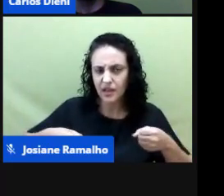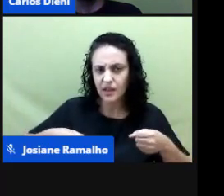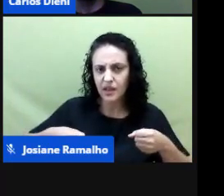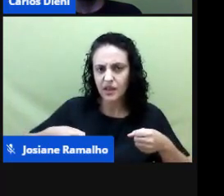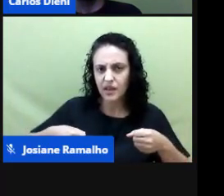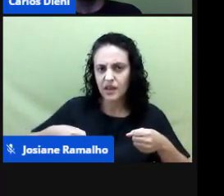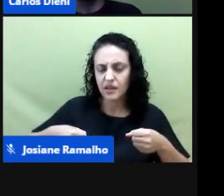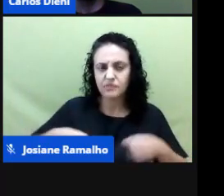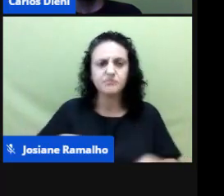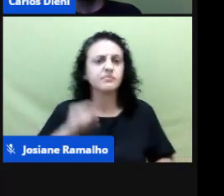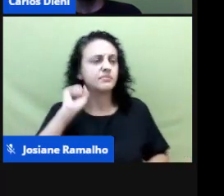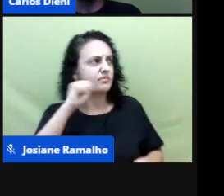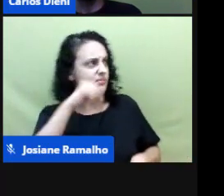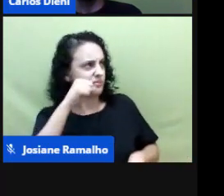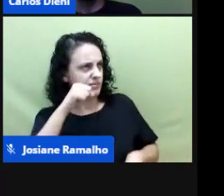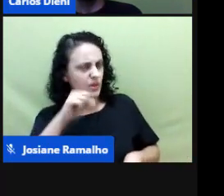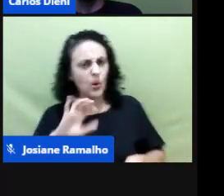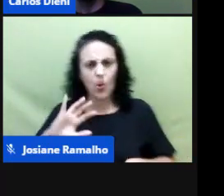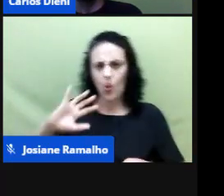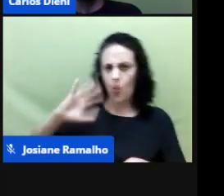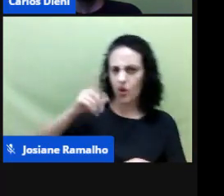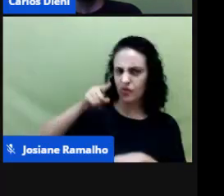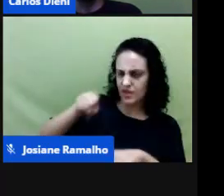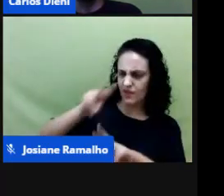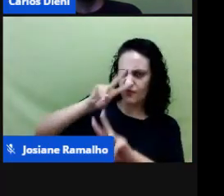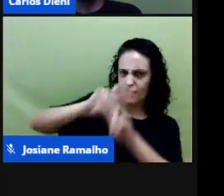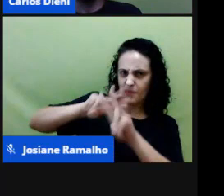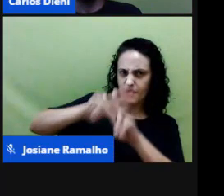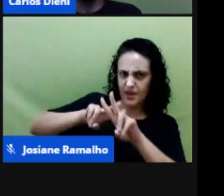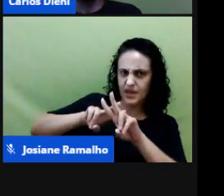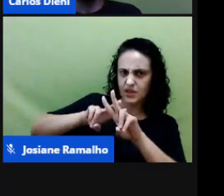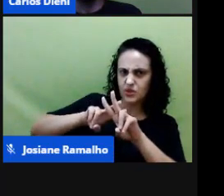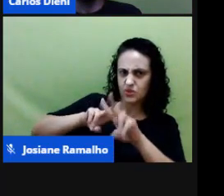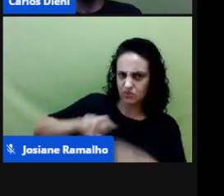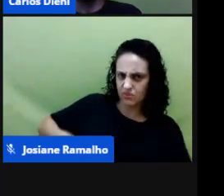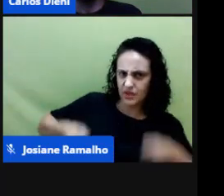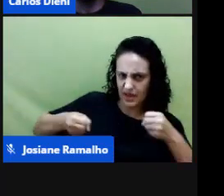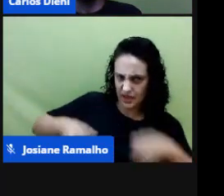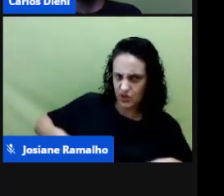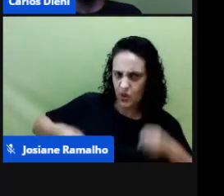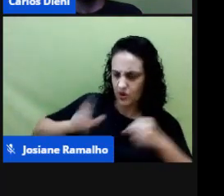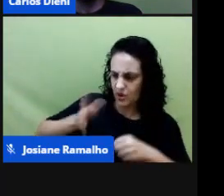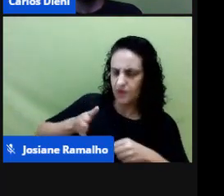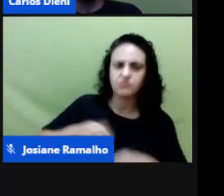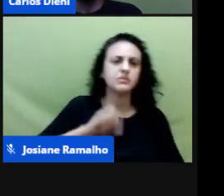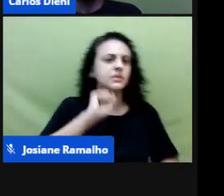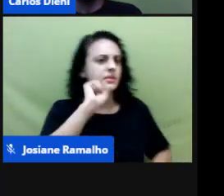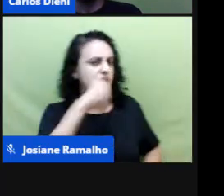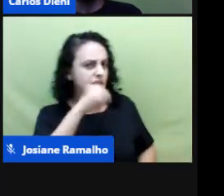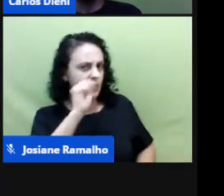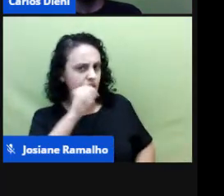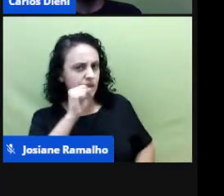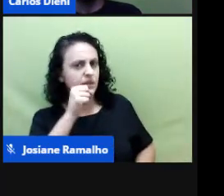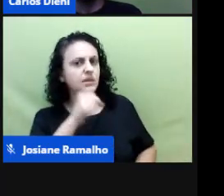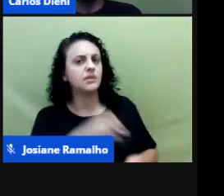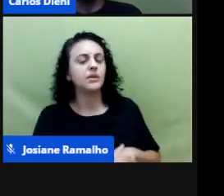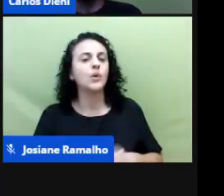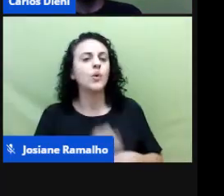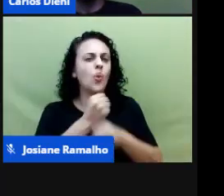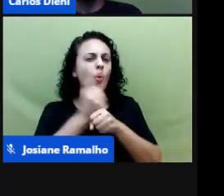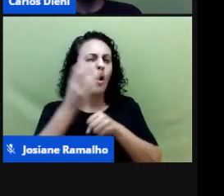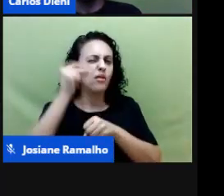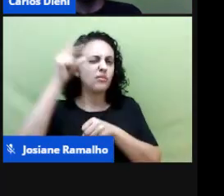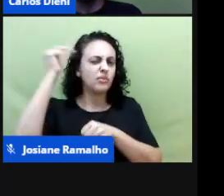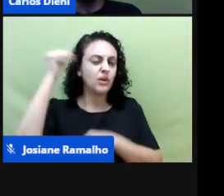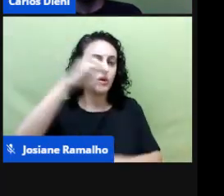de roda? Cadeira de roda. Eu estou assim desde 96. Isso aqui aconteceu comigo porque eu sou hipertenso e por